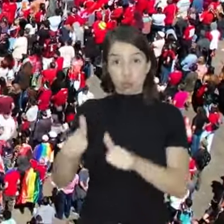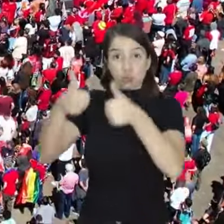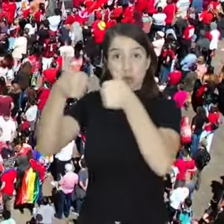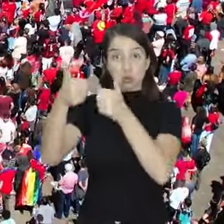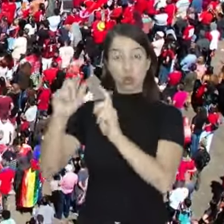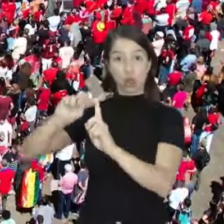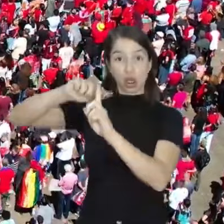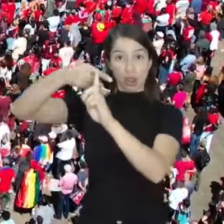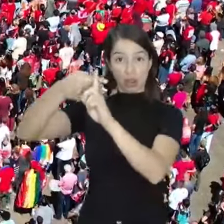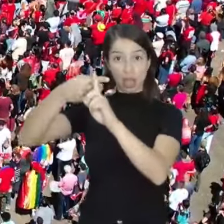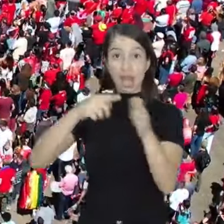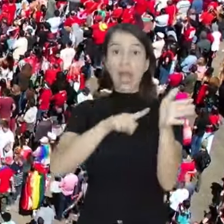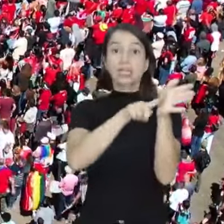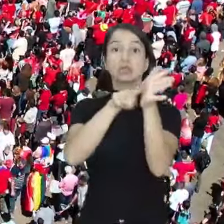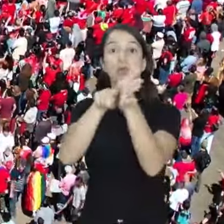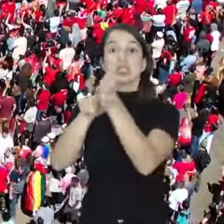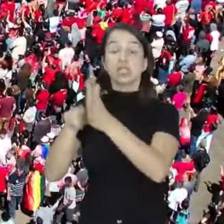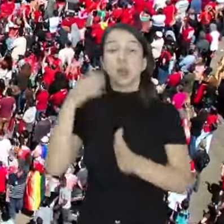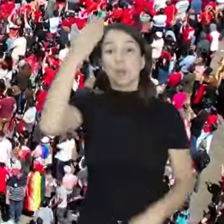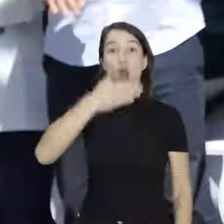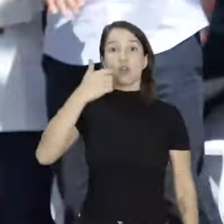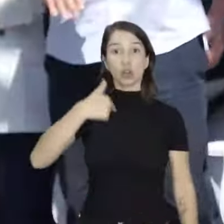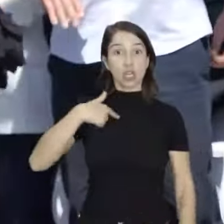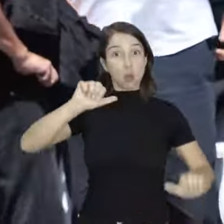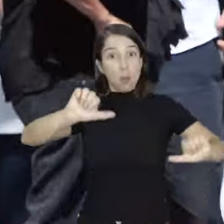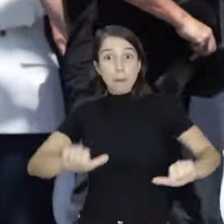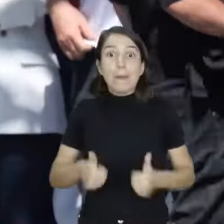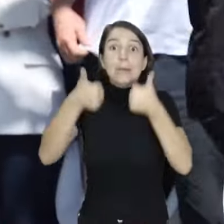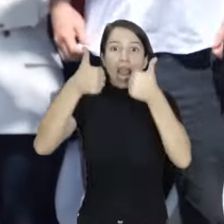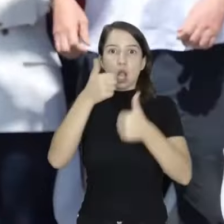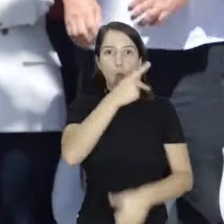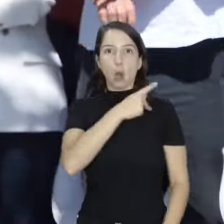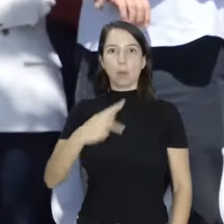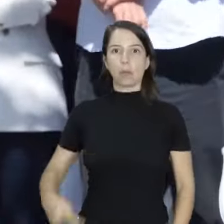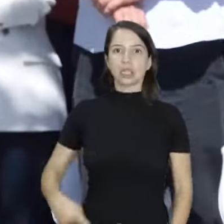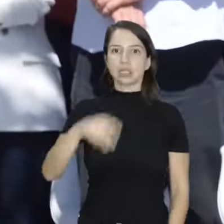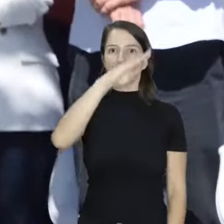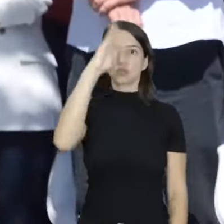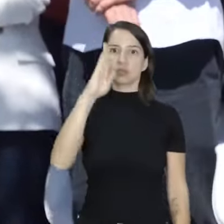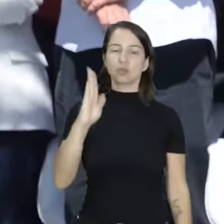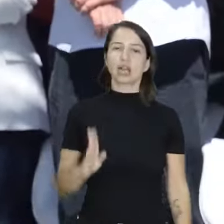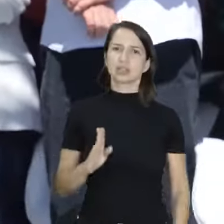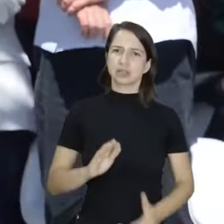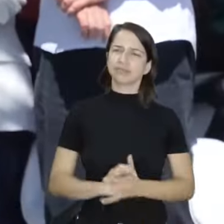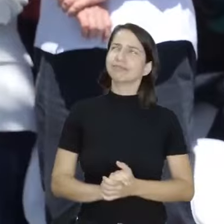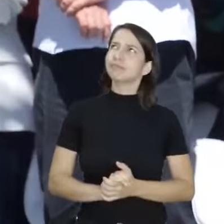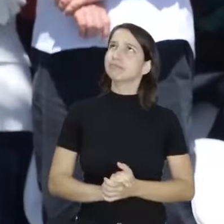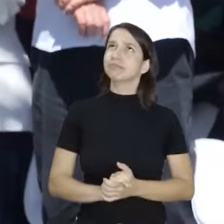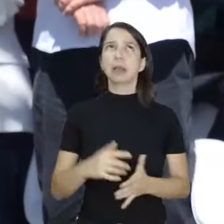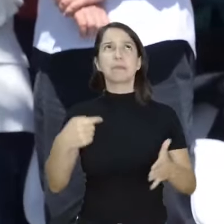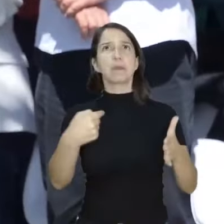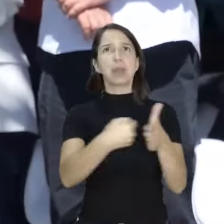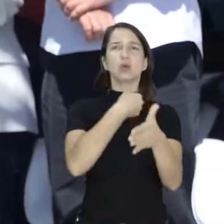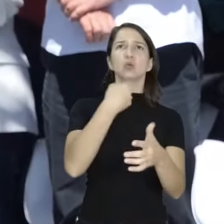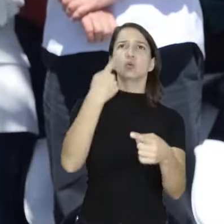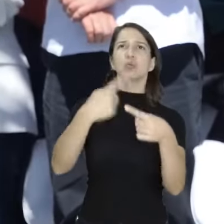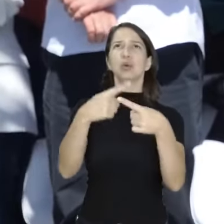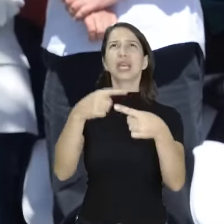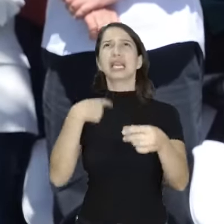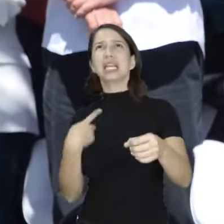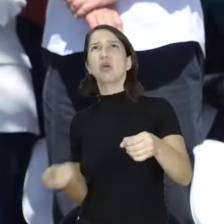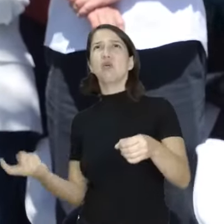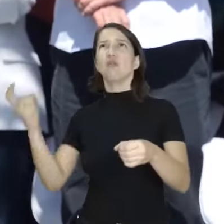país. Então, por que que eu vou me meter a voltar com 76 anos de idade se eu poderia aproveitar a